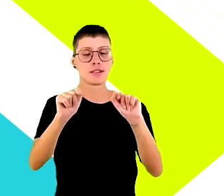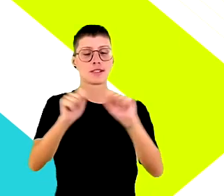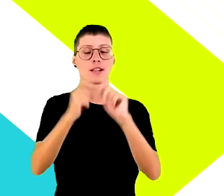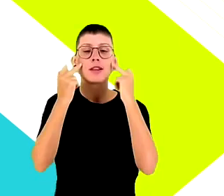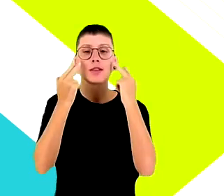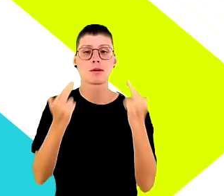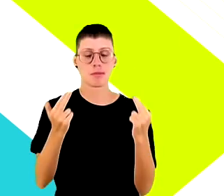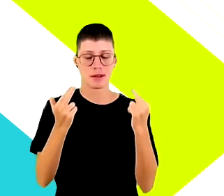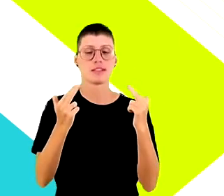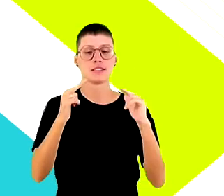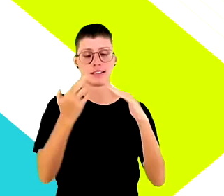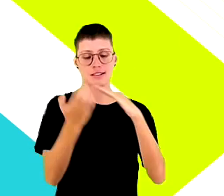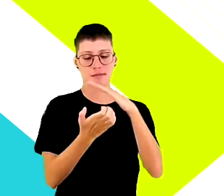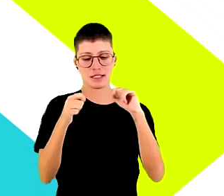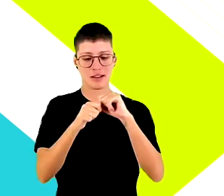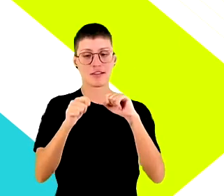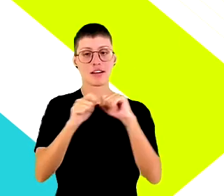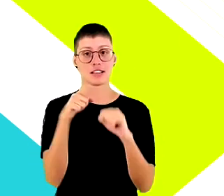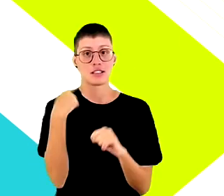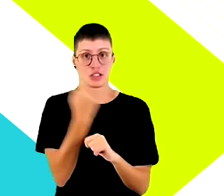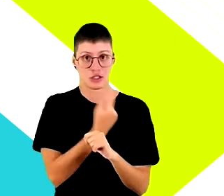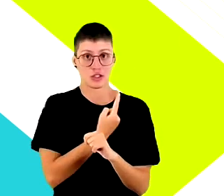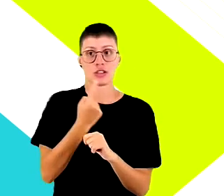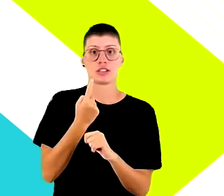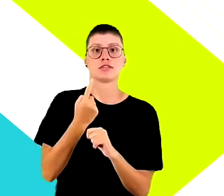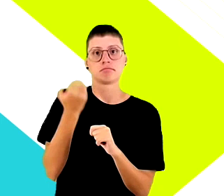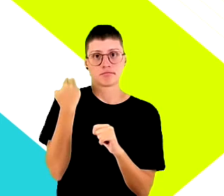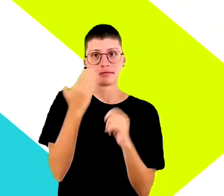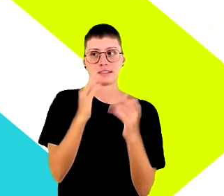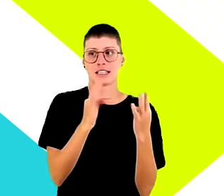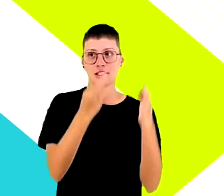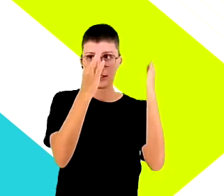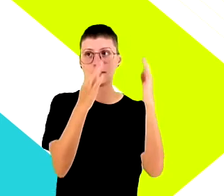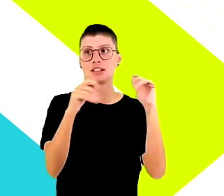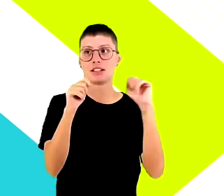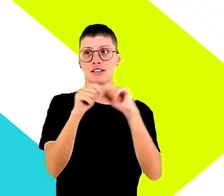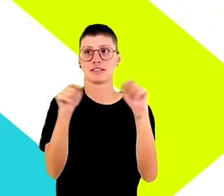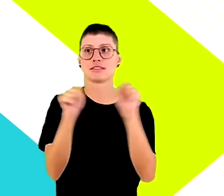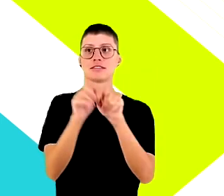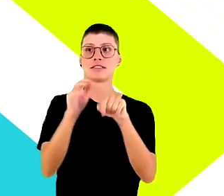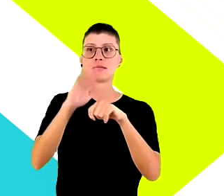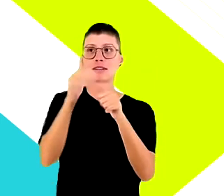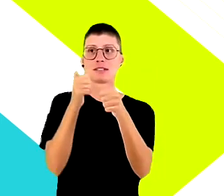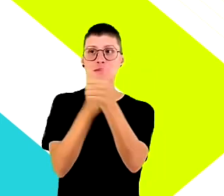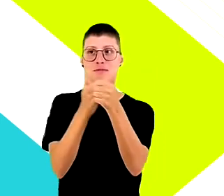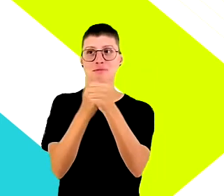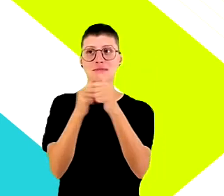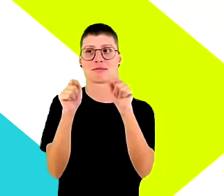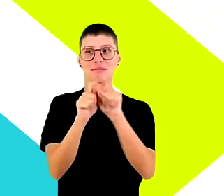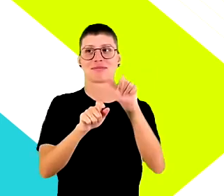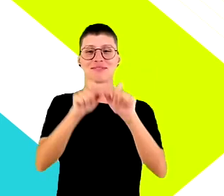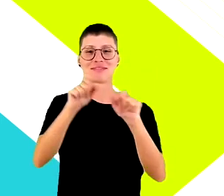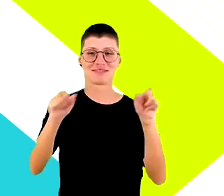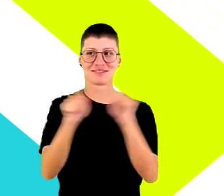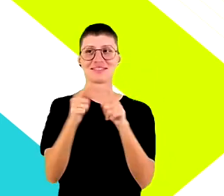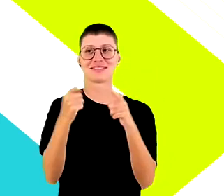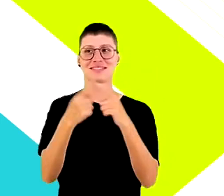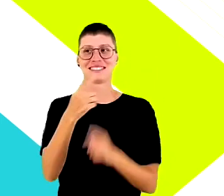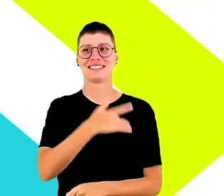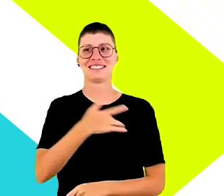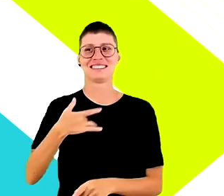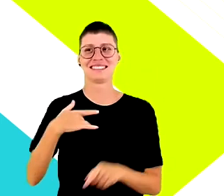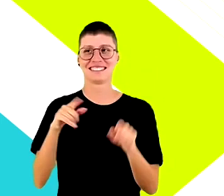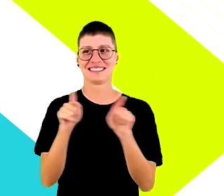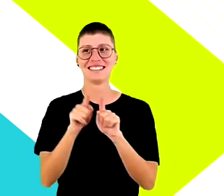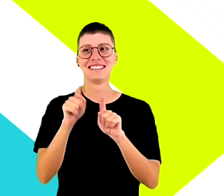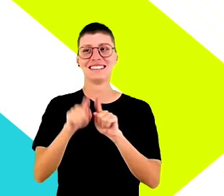que foi a gente saiu, começou com uma empresa de tecnologia e foi cada vez mais próximo das pessoas, porque saúde é algo complexo e